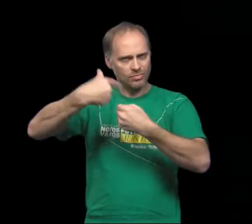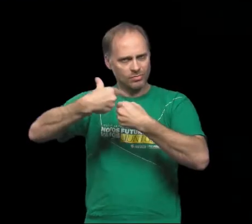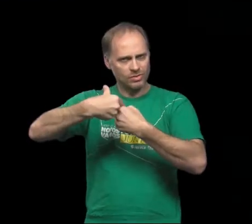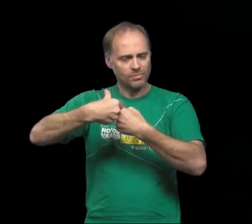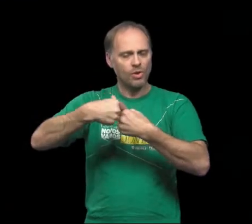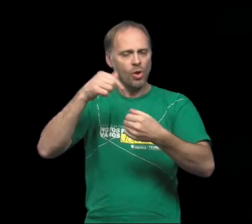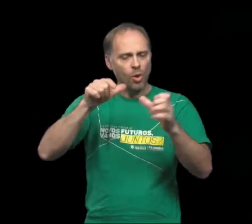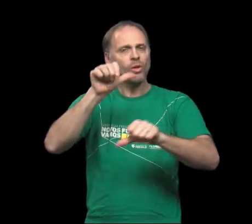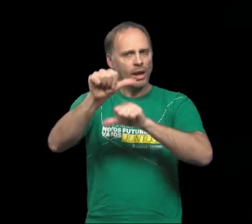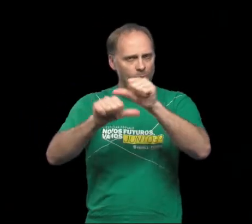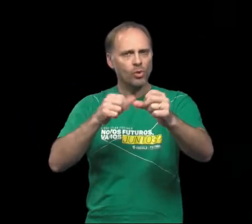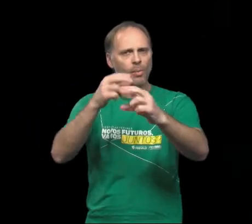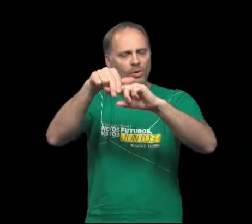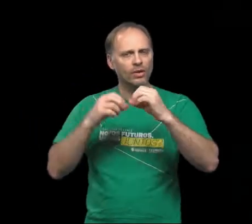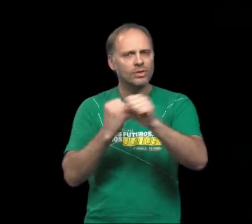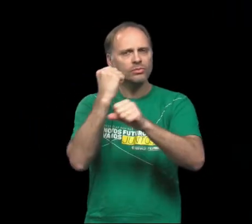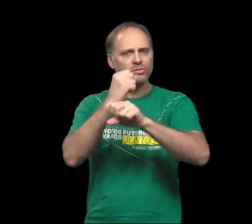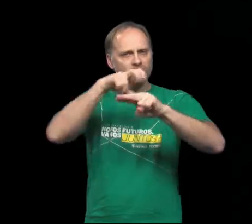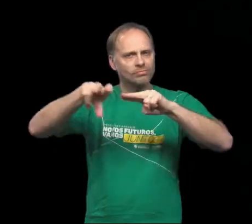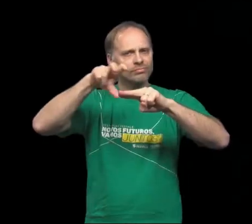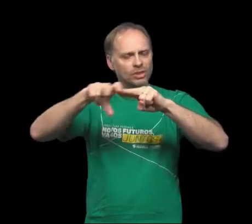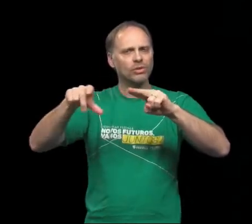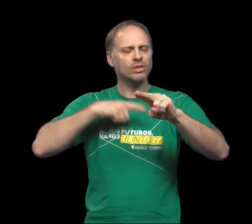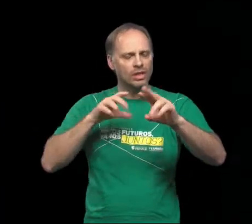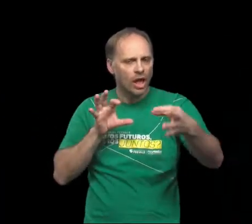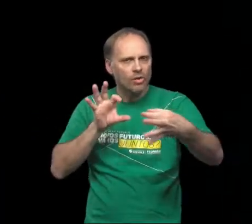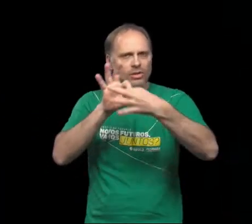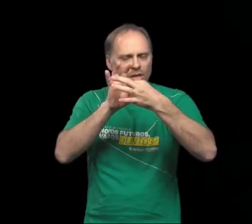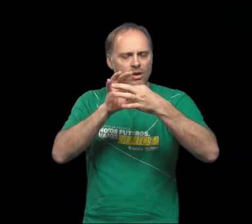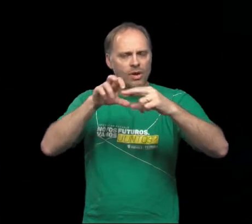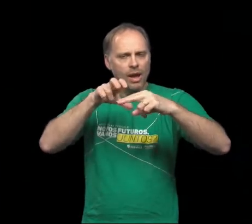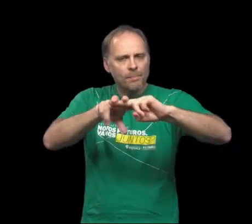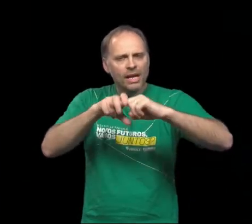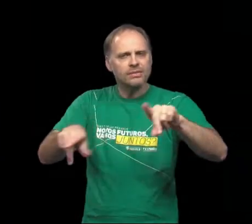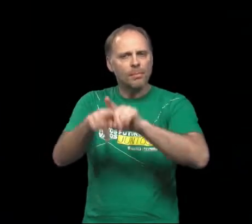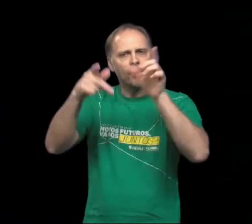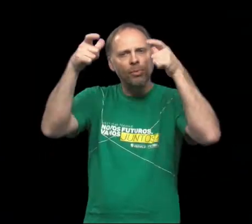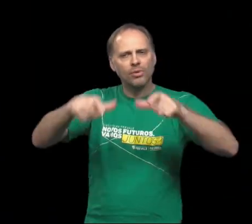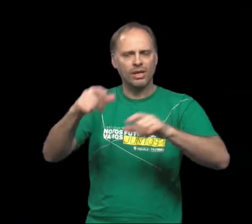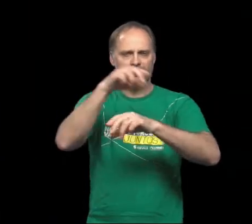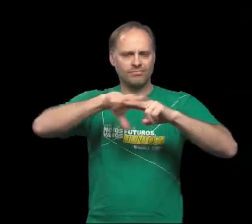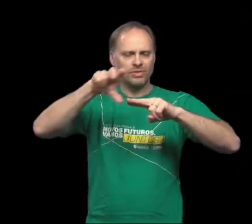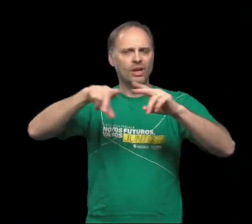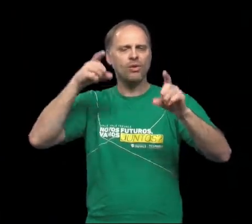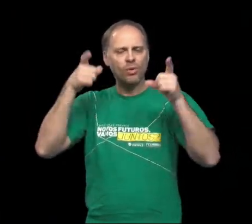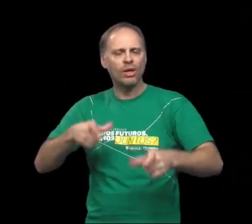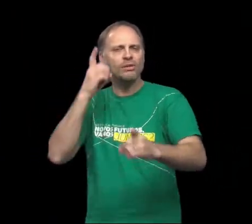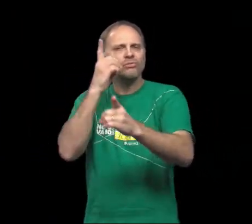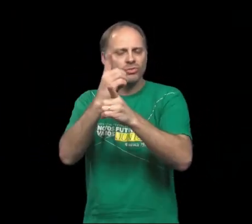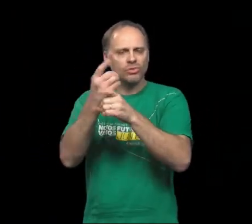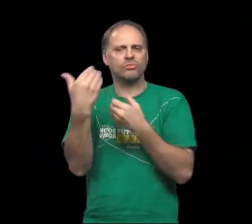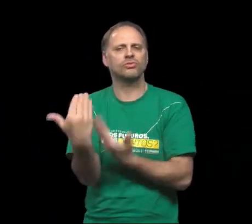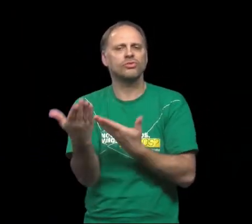O local passou por modificações na nova concepção, que integra a praça à própria paisagem do trem. É um ponto de encontro